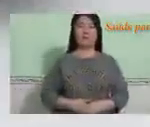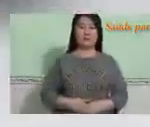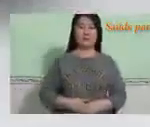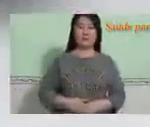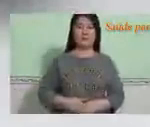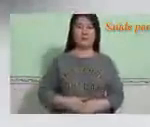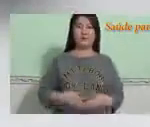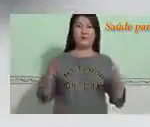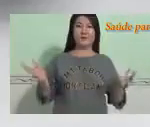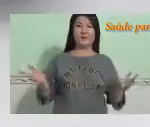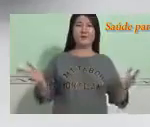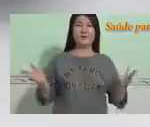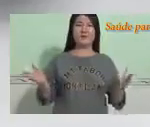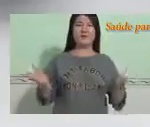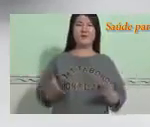Recomenda